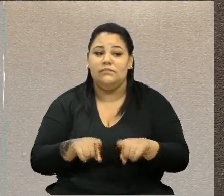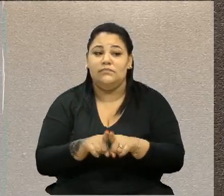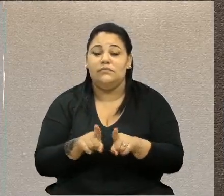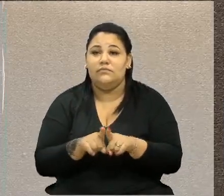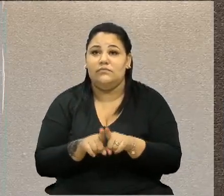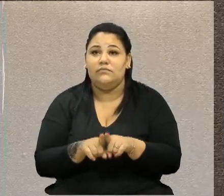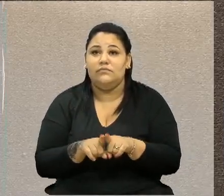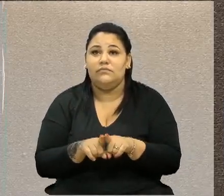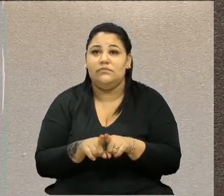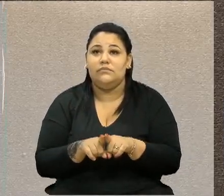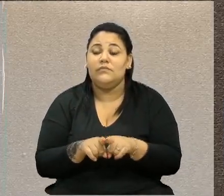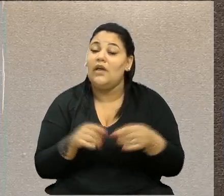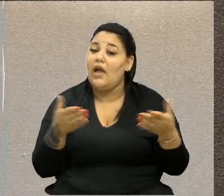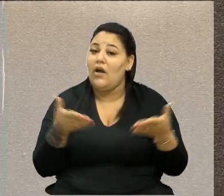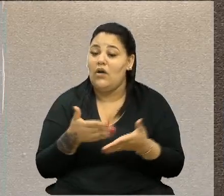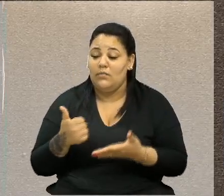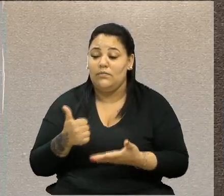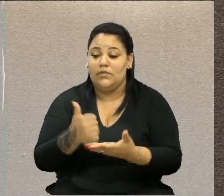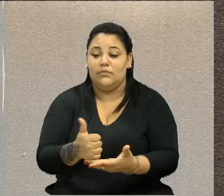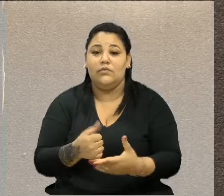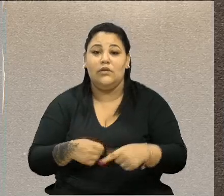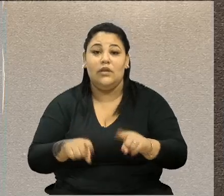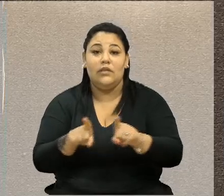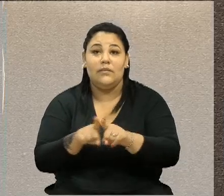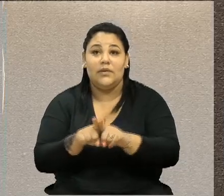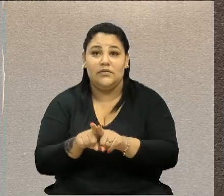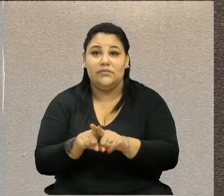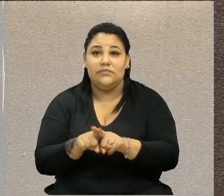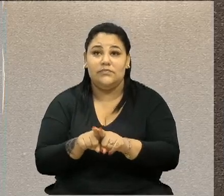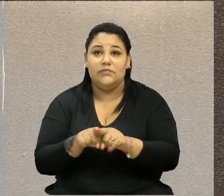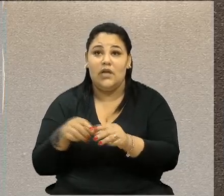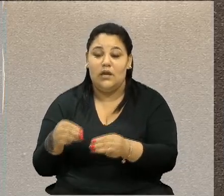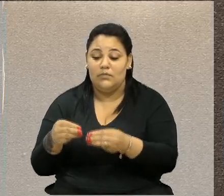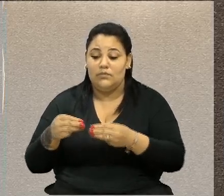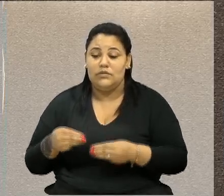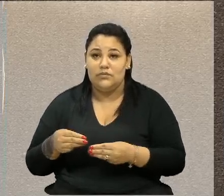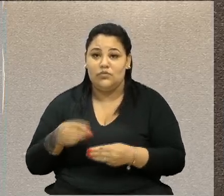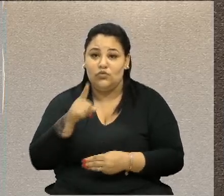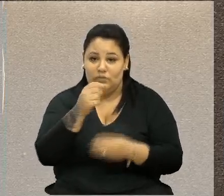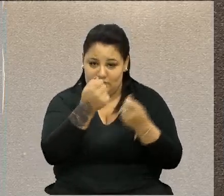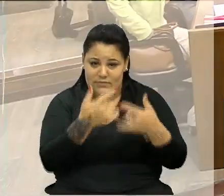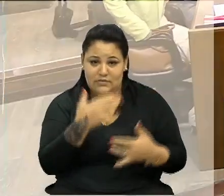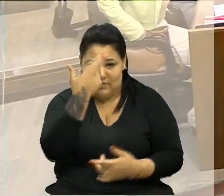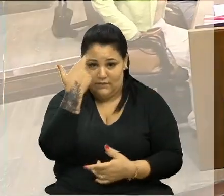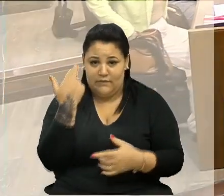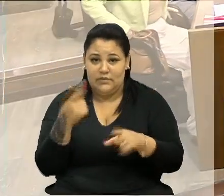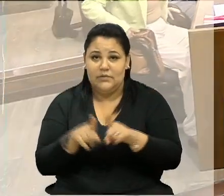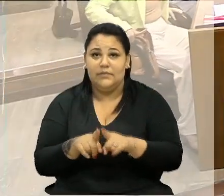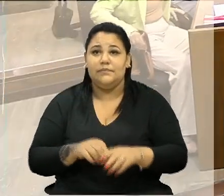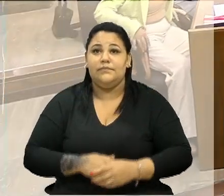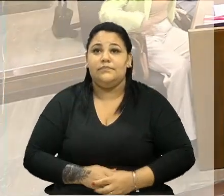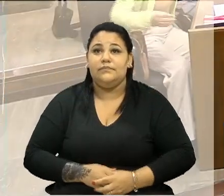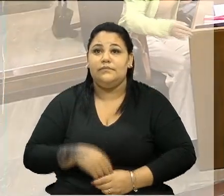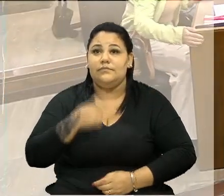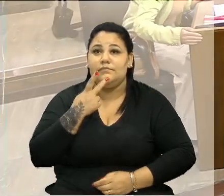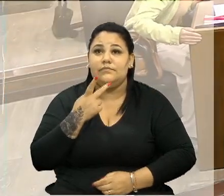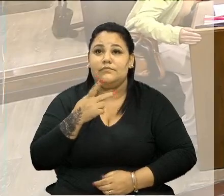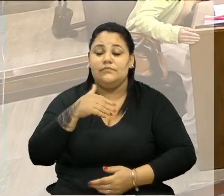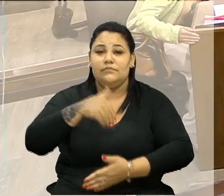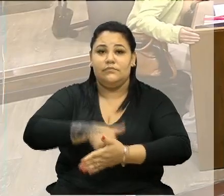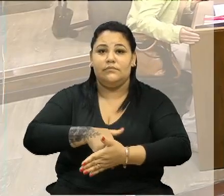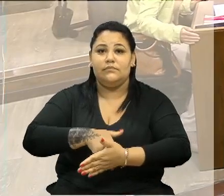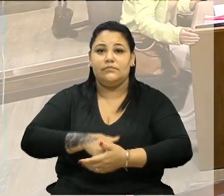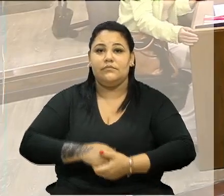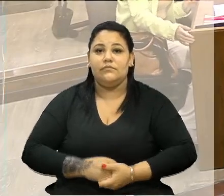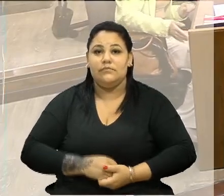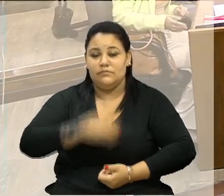isso aqui, e agora para apoiar também essa moção que o senhor está trazendo, Rafael. Obrigado. Para declarar o voto, presidente.